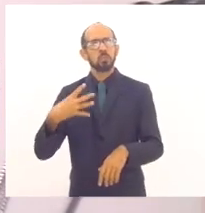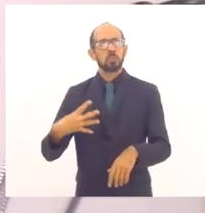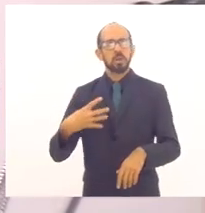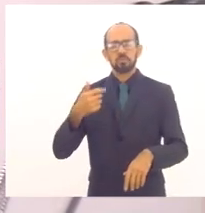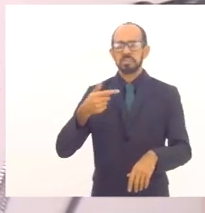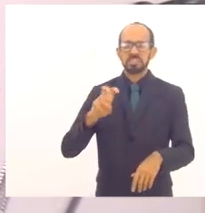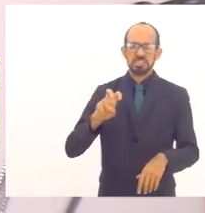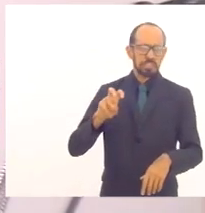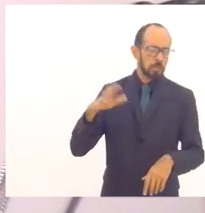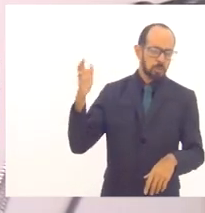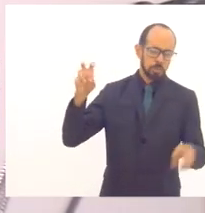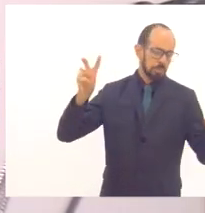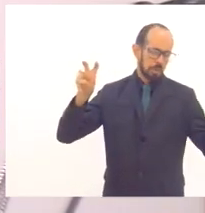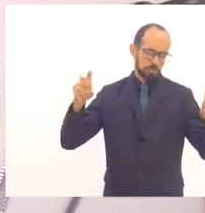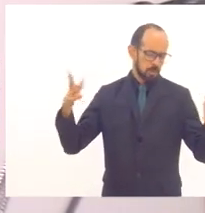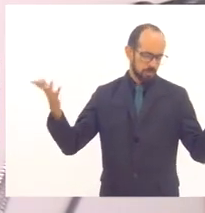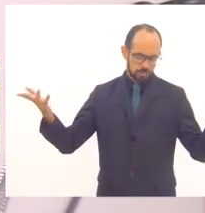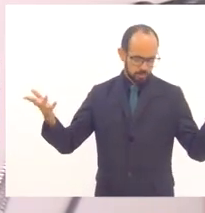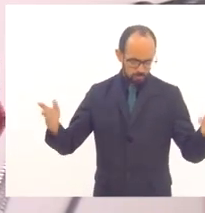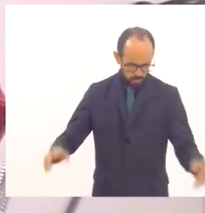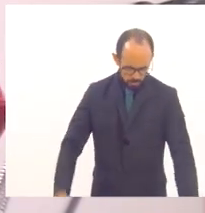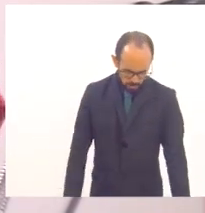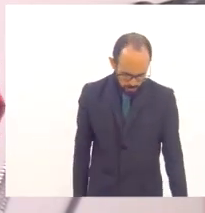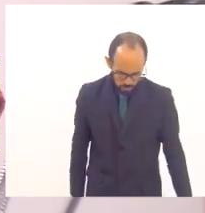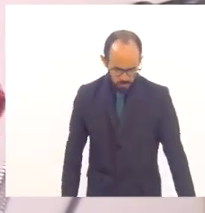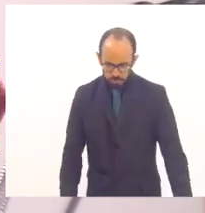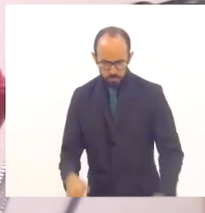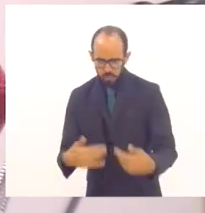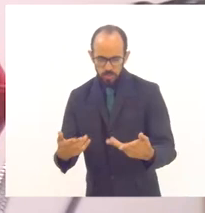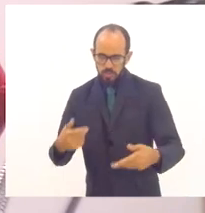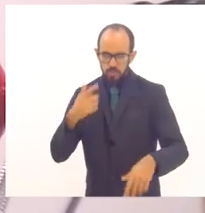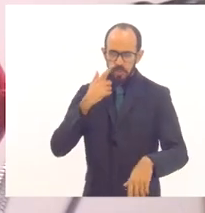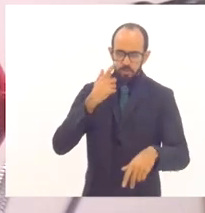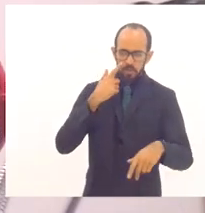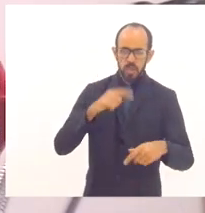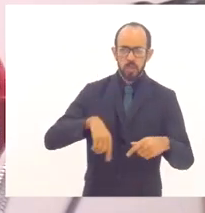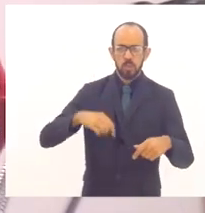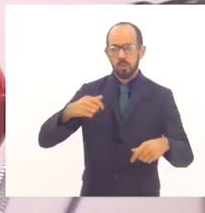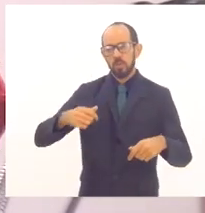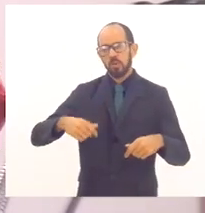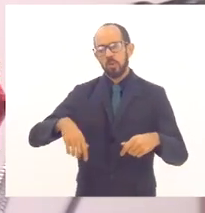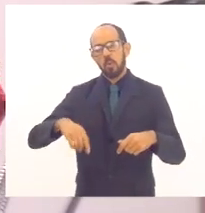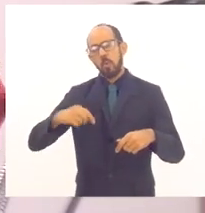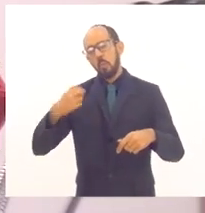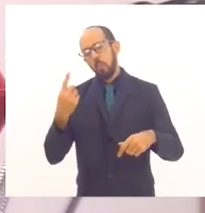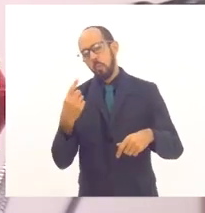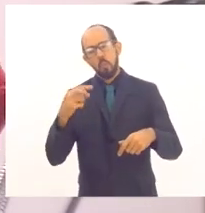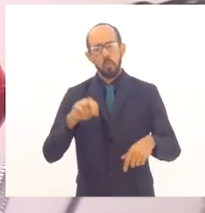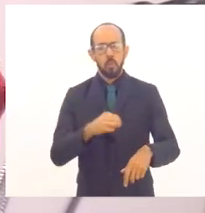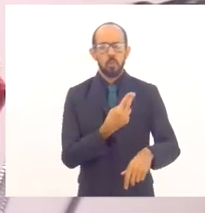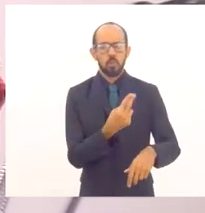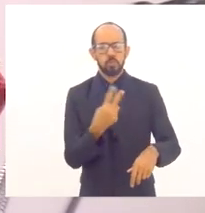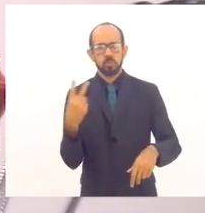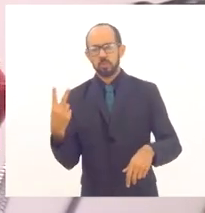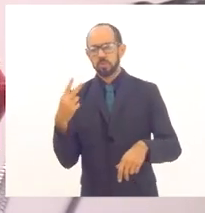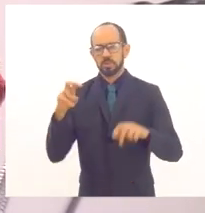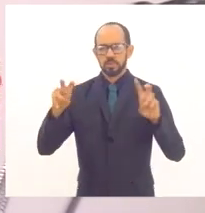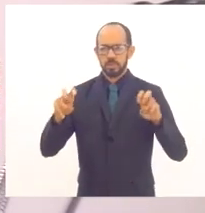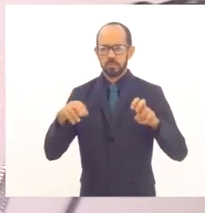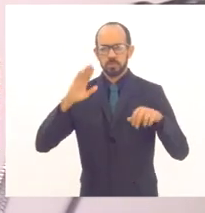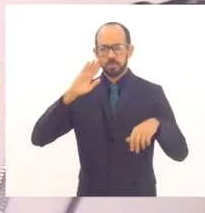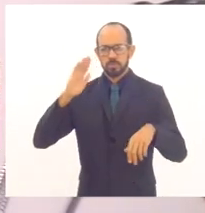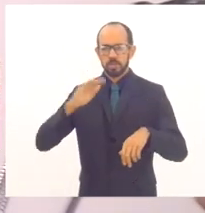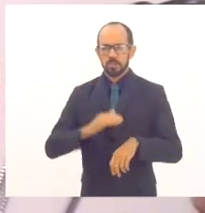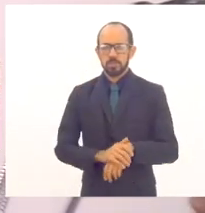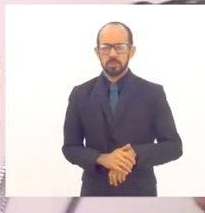25 temáticas aqui. Então, a gente vai se prender a uma ou duas temáticas que eu vou me propôs aqui a ler.